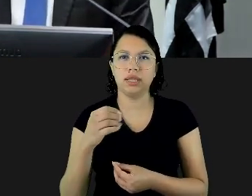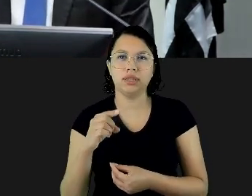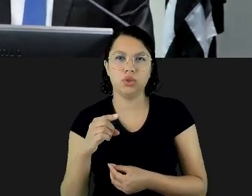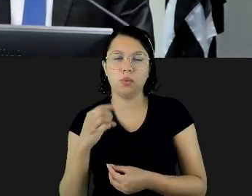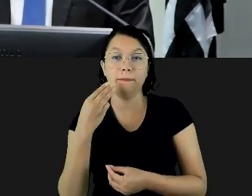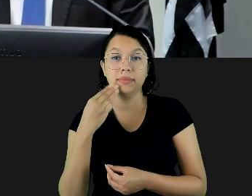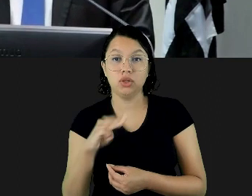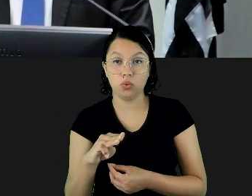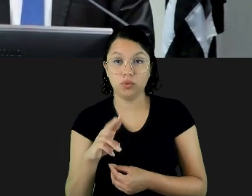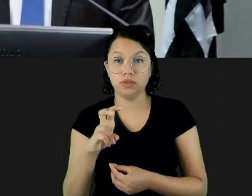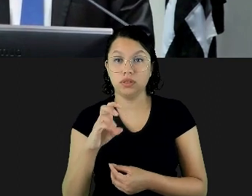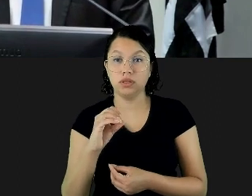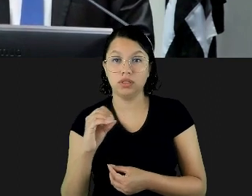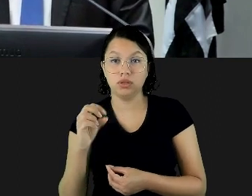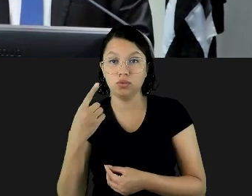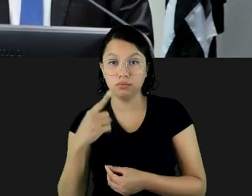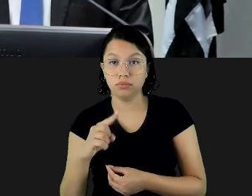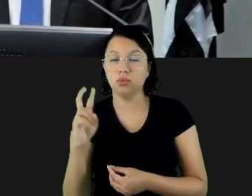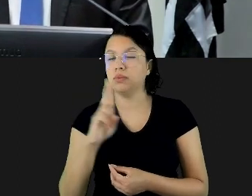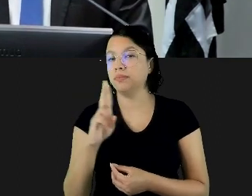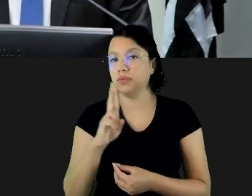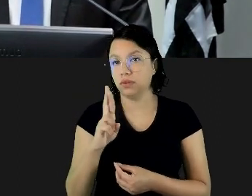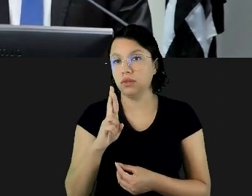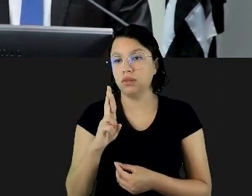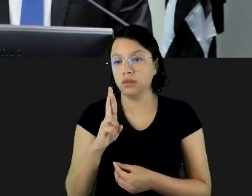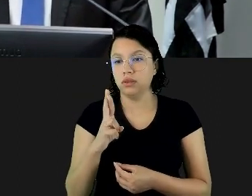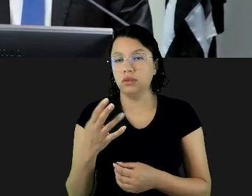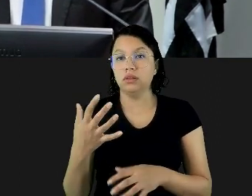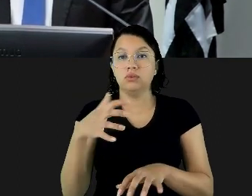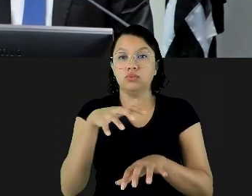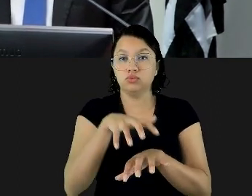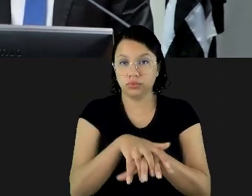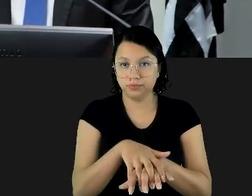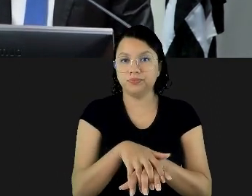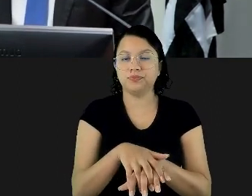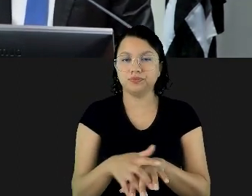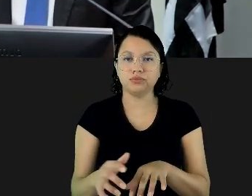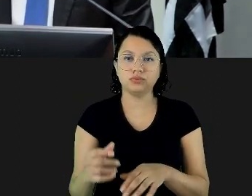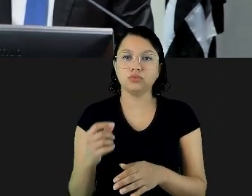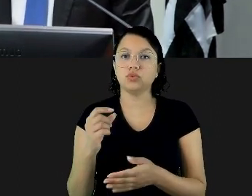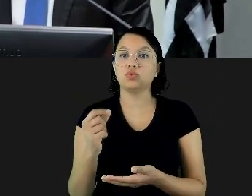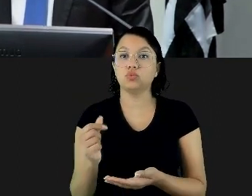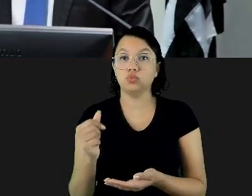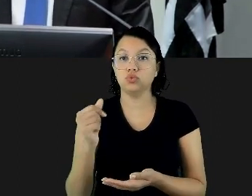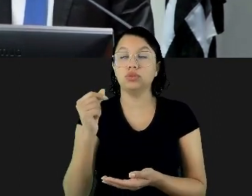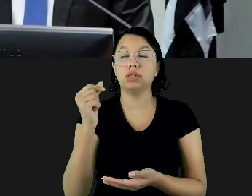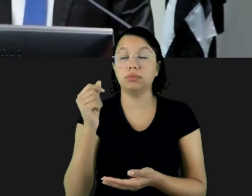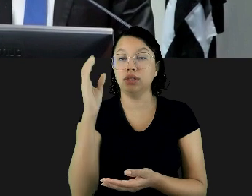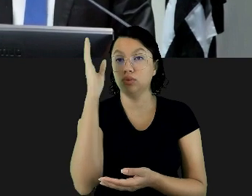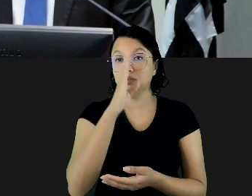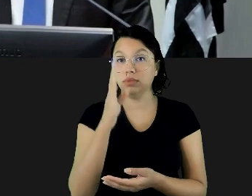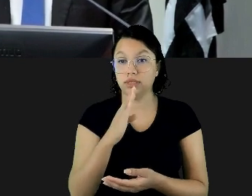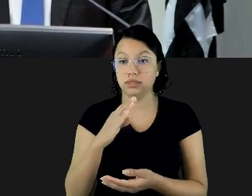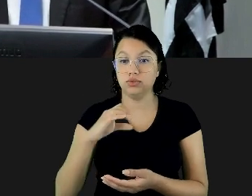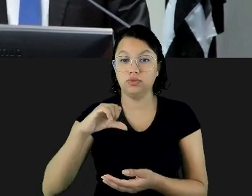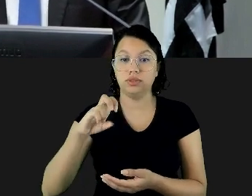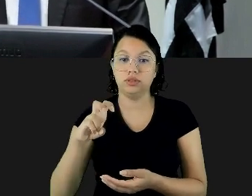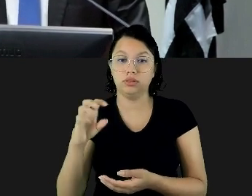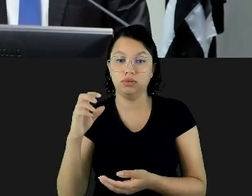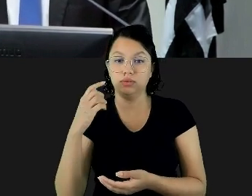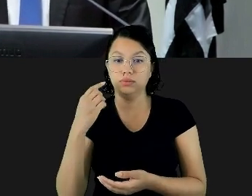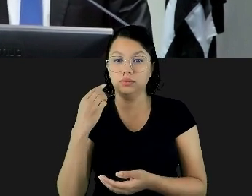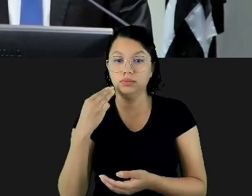reais, a inclusão no orçamento da União de 95 milhões de reais, a questão do